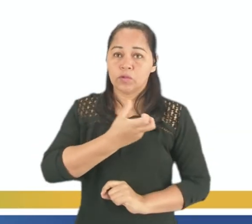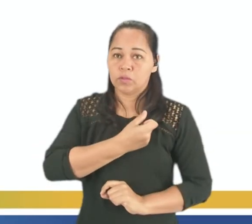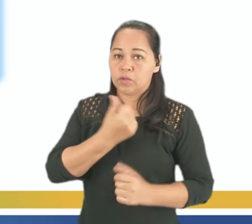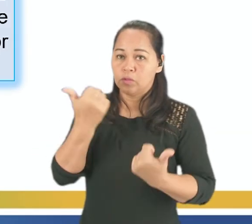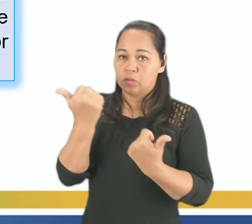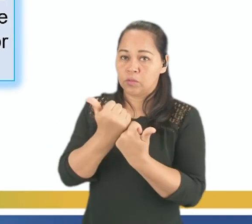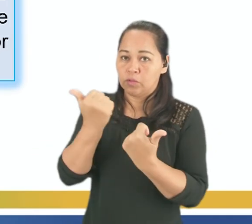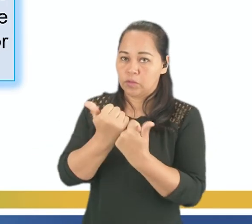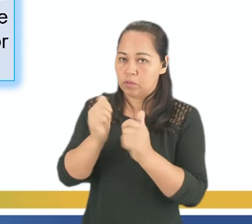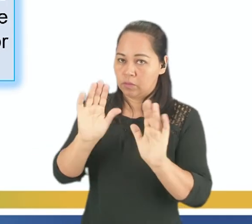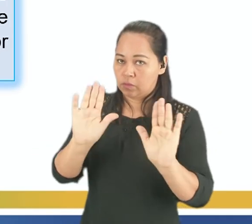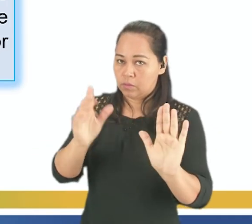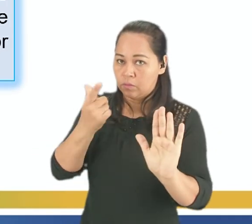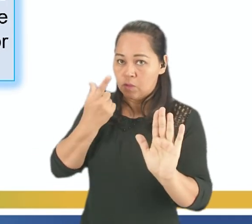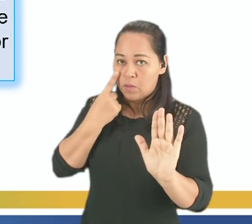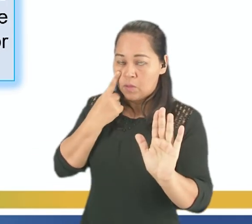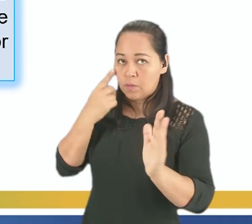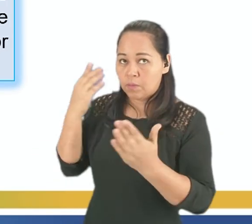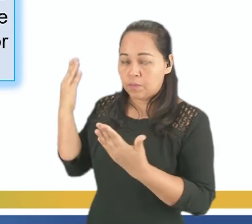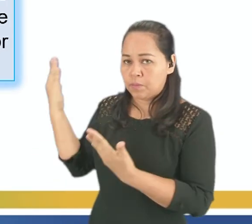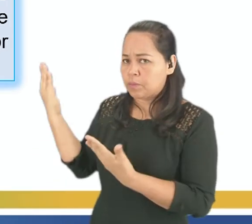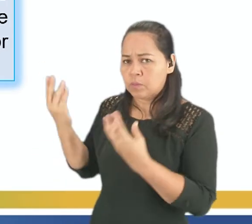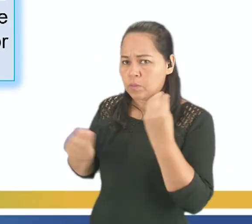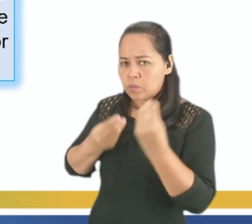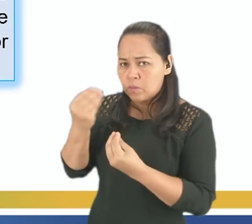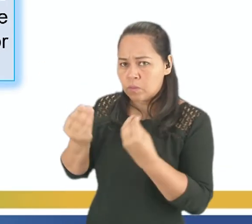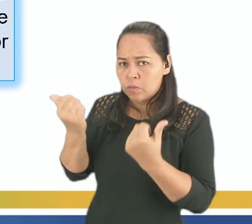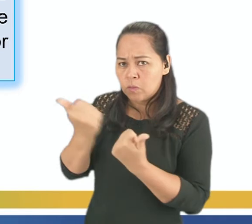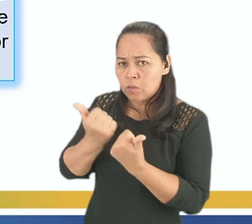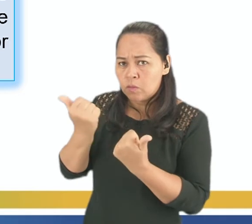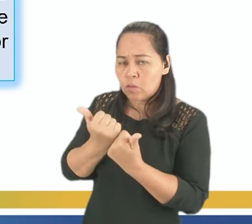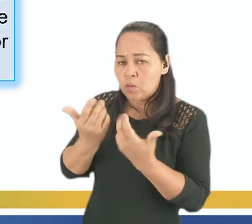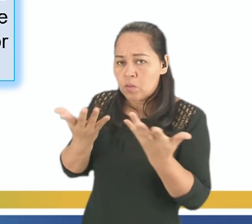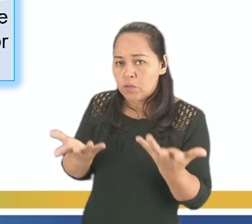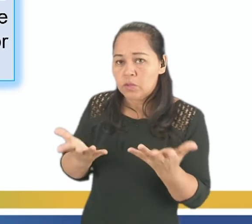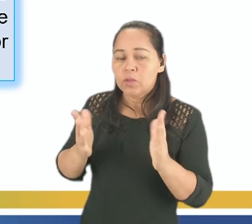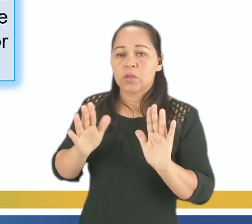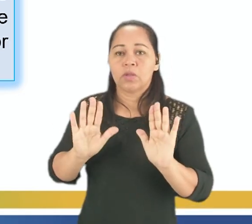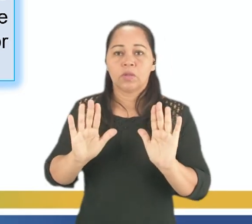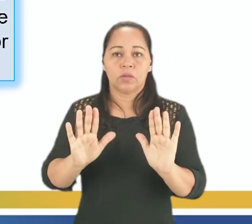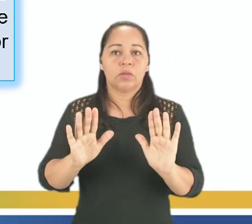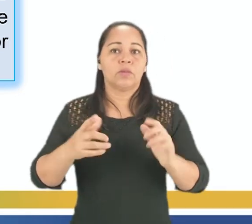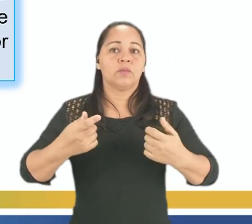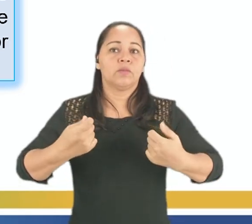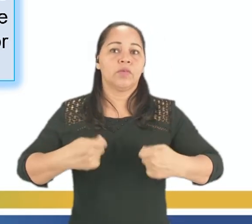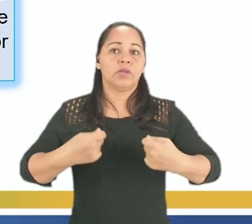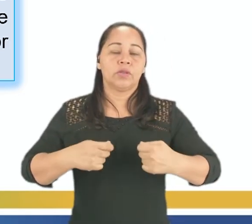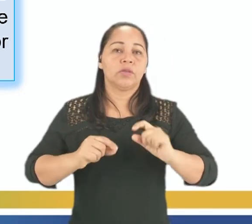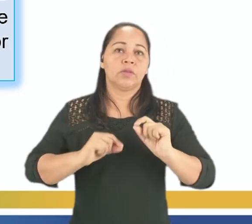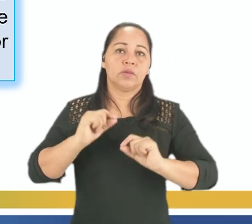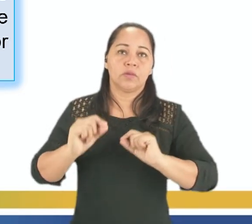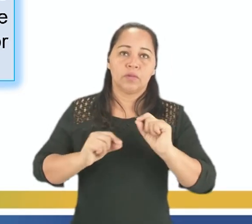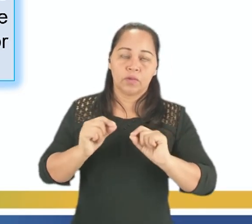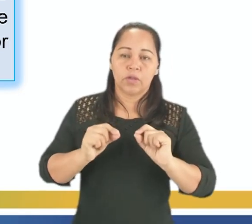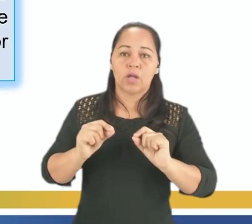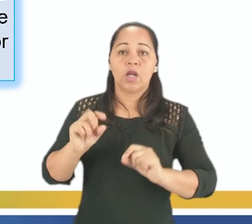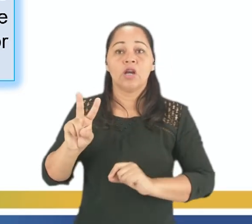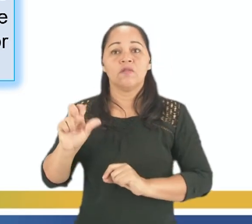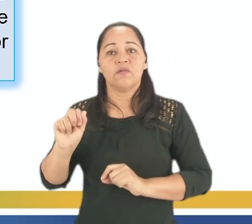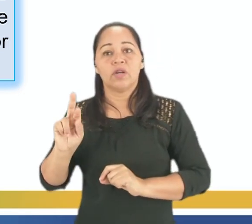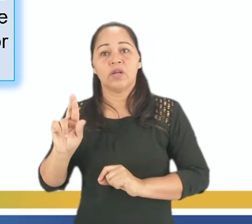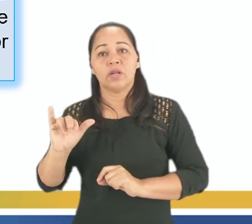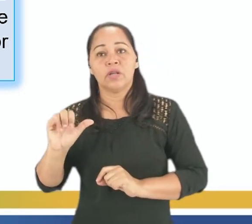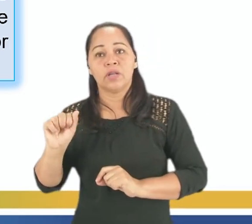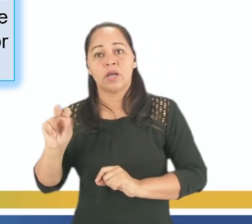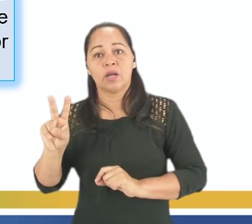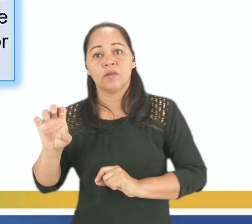substituição. O método da substituição, ele consiste em isolar uma variável em uma das equações e